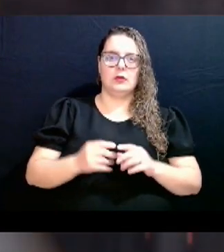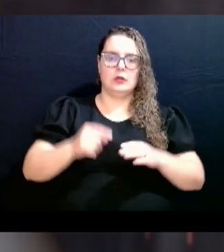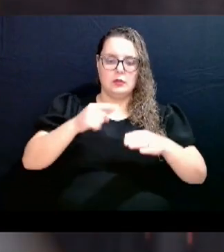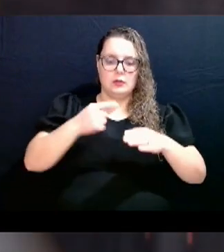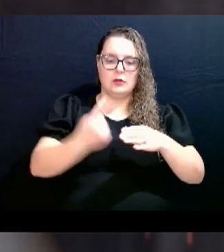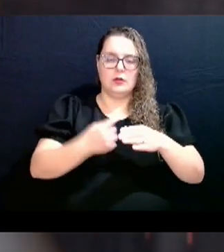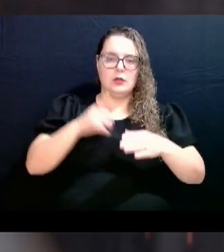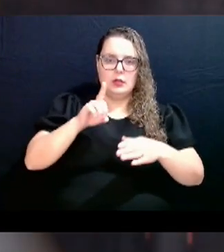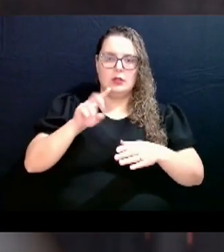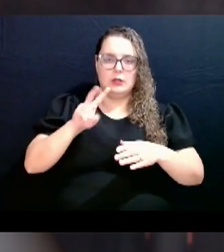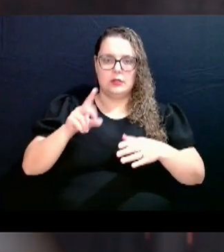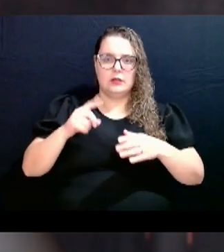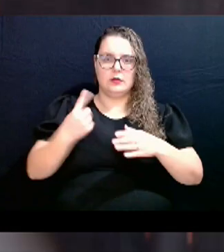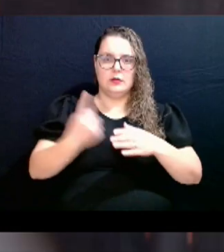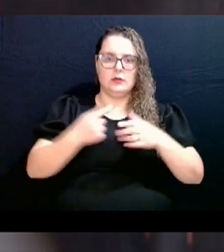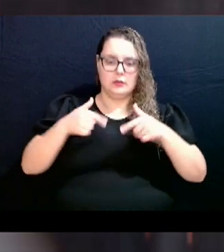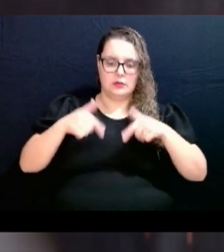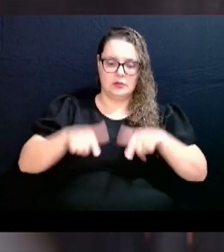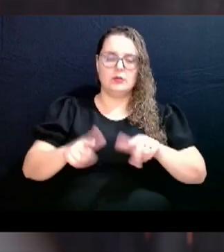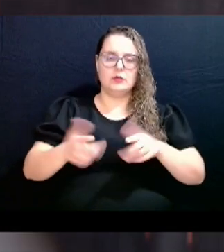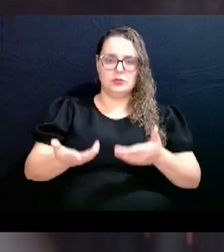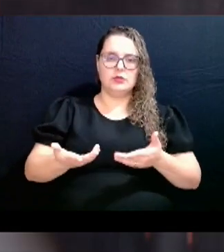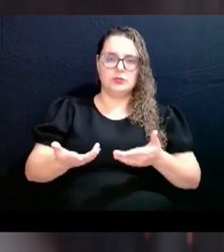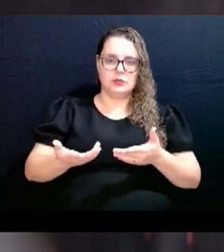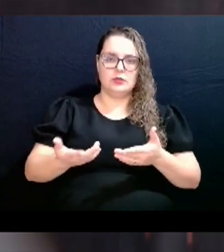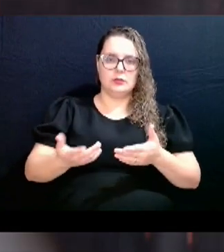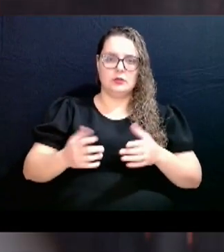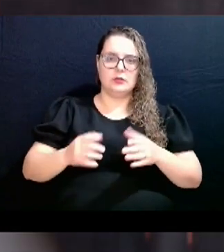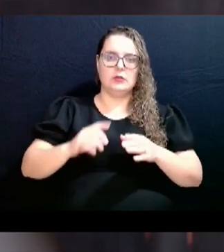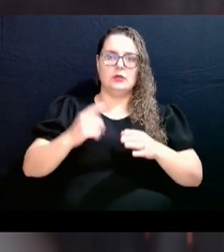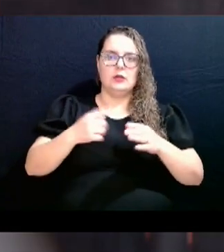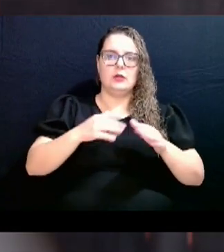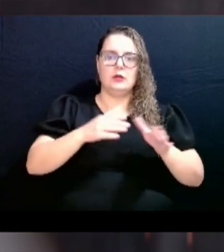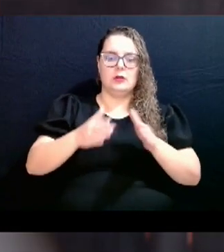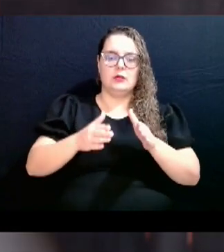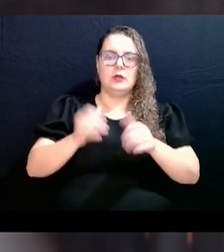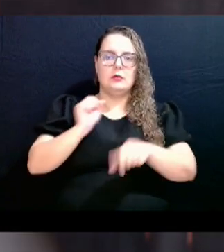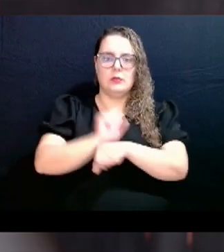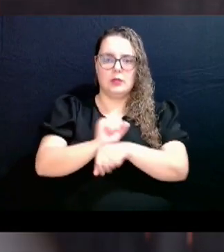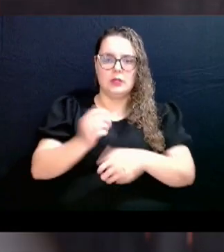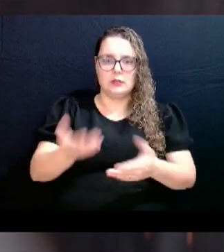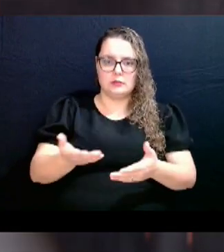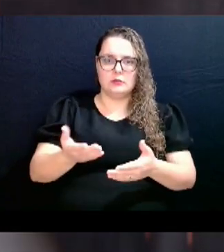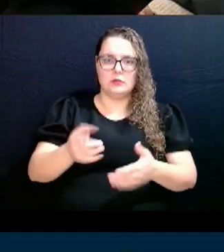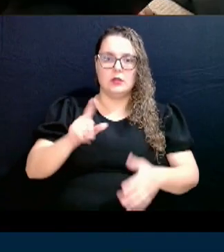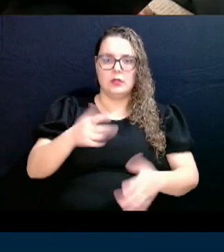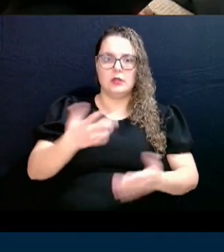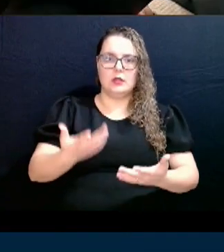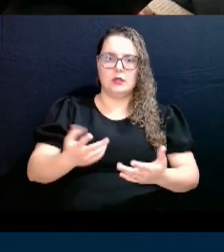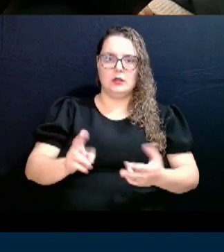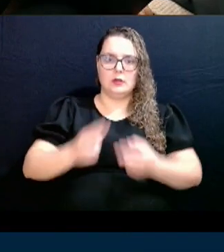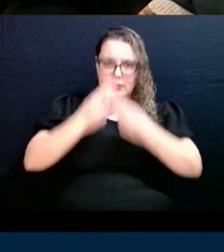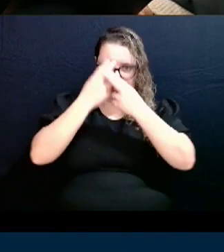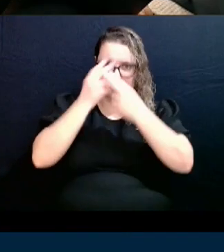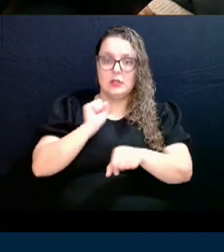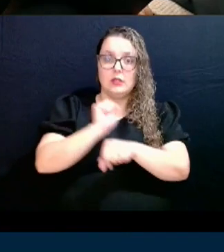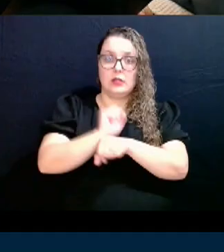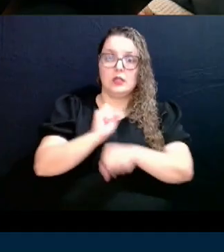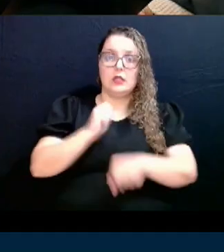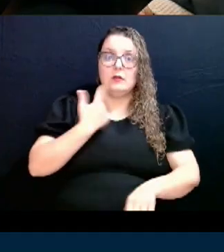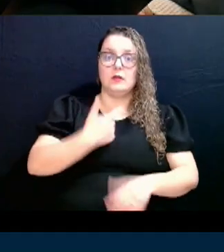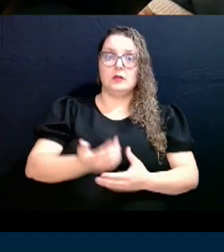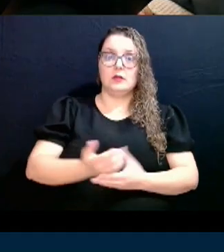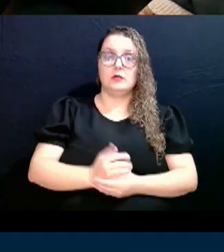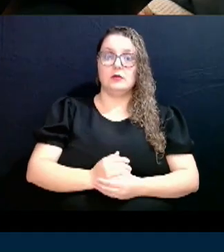de vinil, vai indo, trava, né? Então é isso, o trauma ele é isso, né? Mas na clínica a